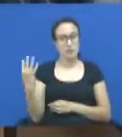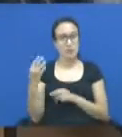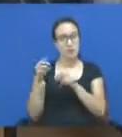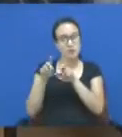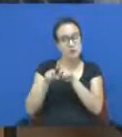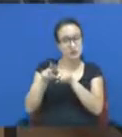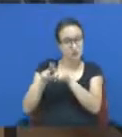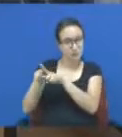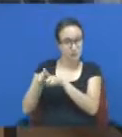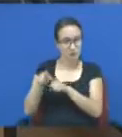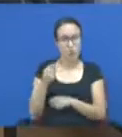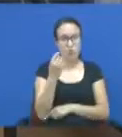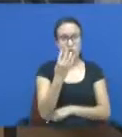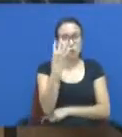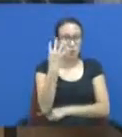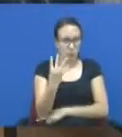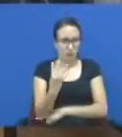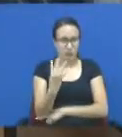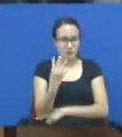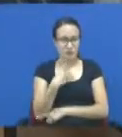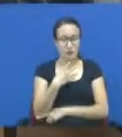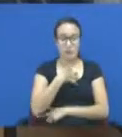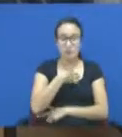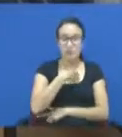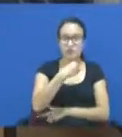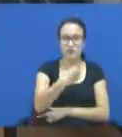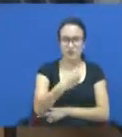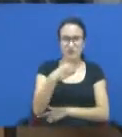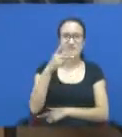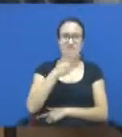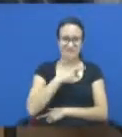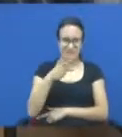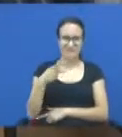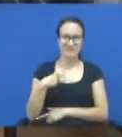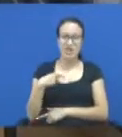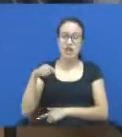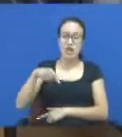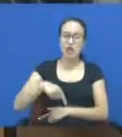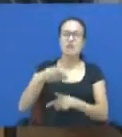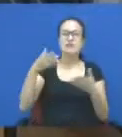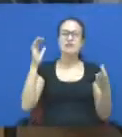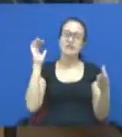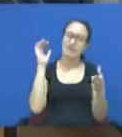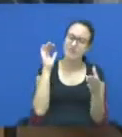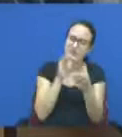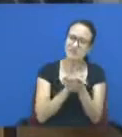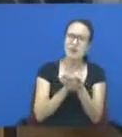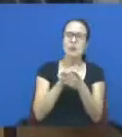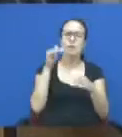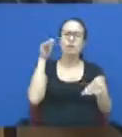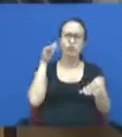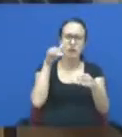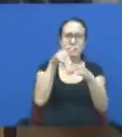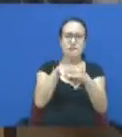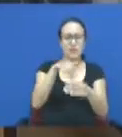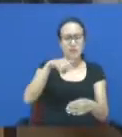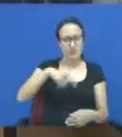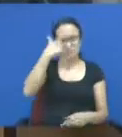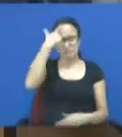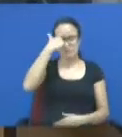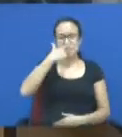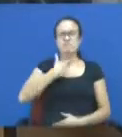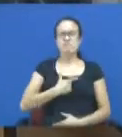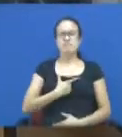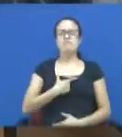nesta cidade, votamos nesta cidade e nos sentimos cidadão limeirense. O nosso pastor, na